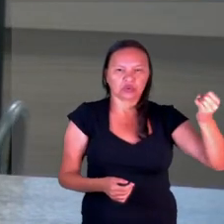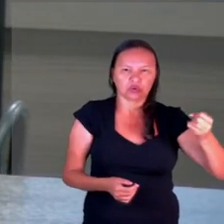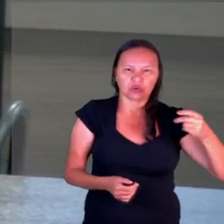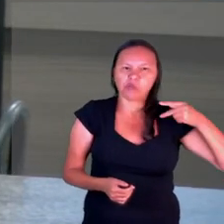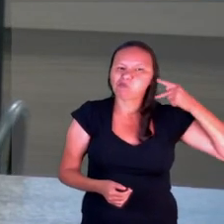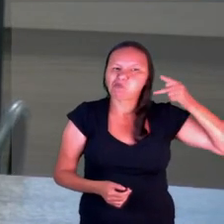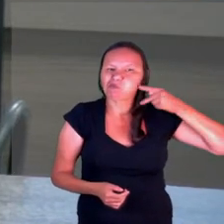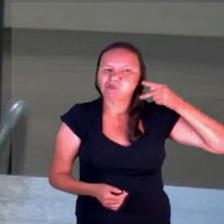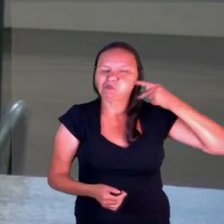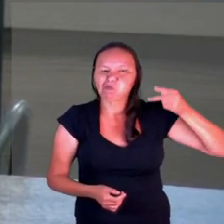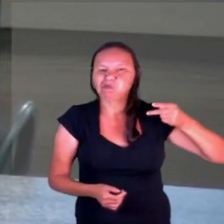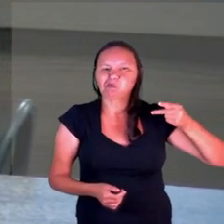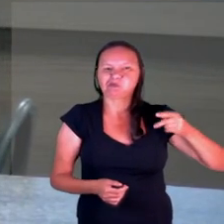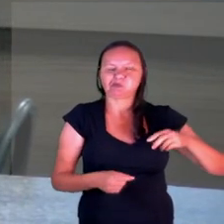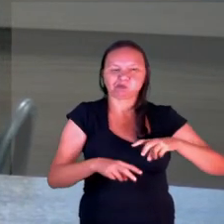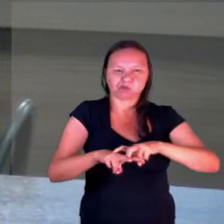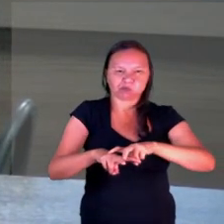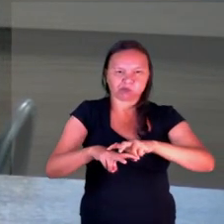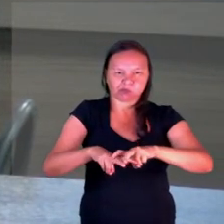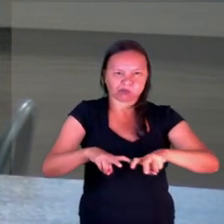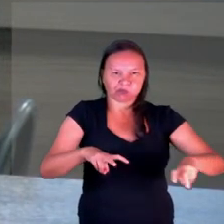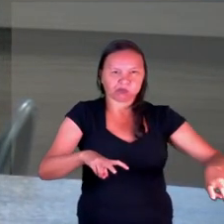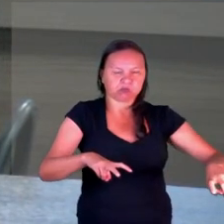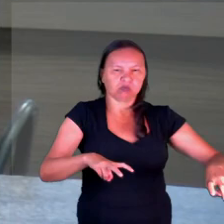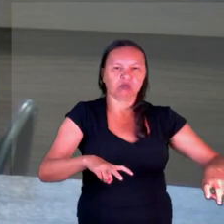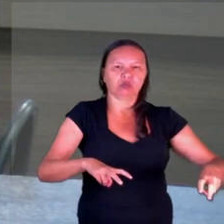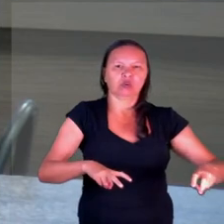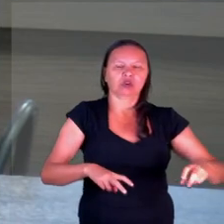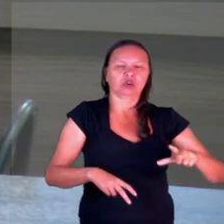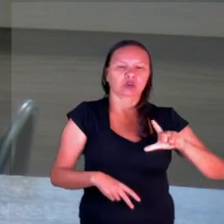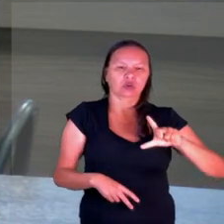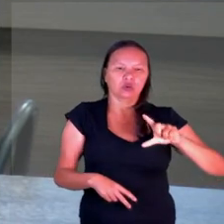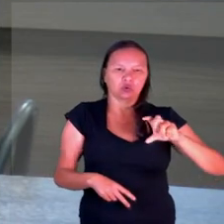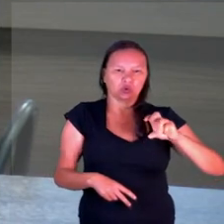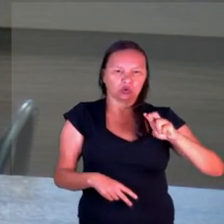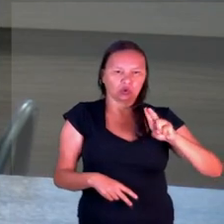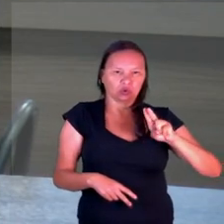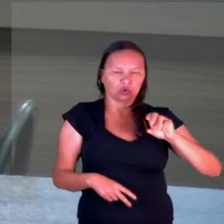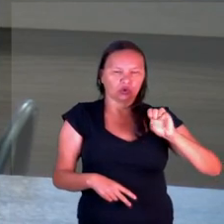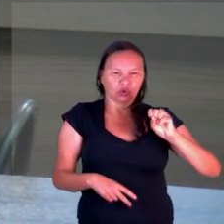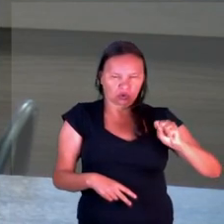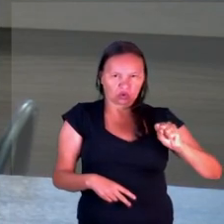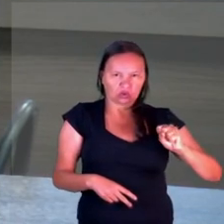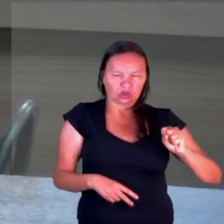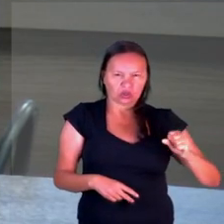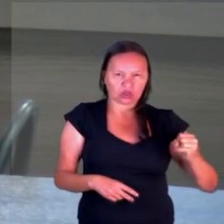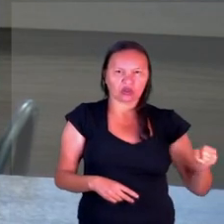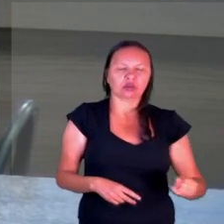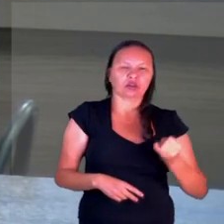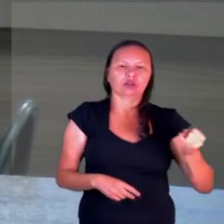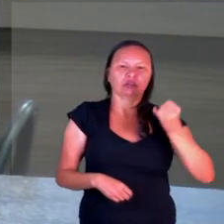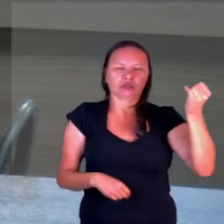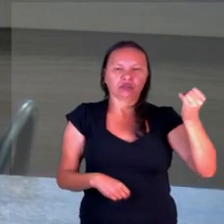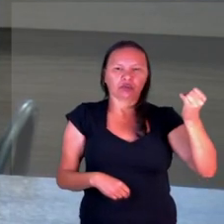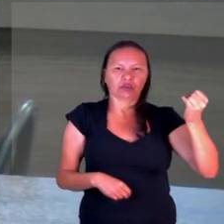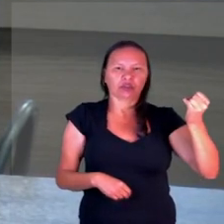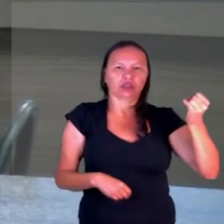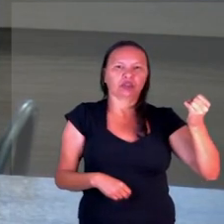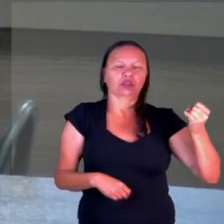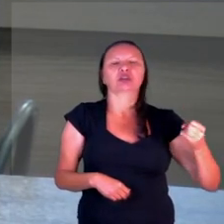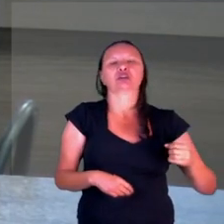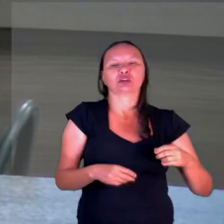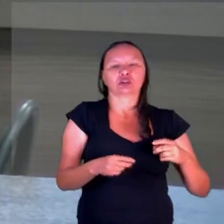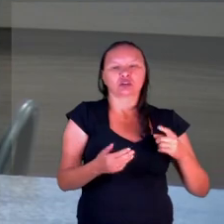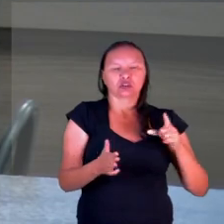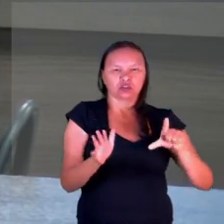do Tribunal do Júri na Capital em São Luís e fui designada para atuar na coordenação de direitos humanos né tô